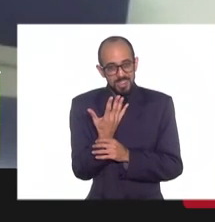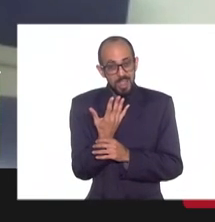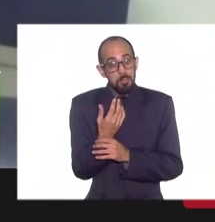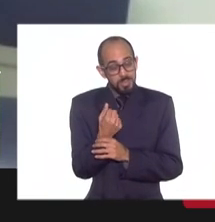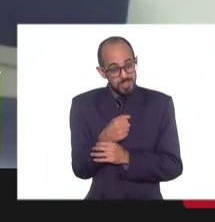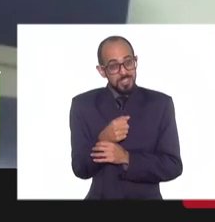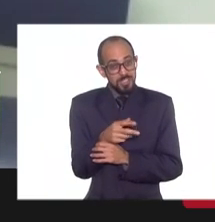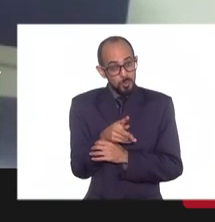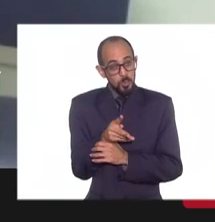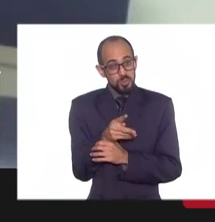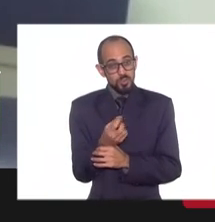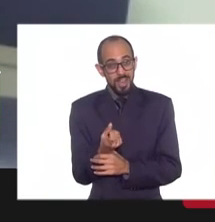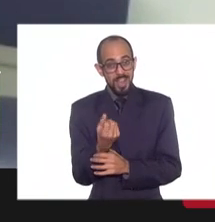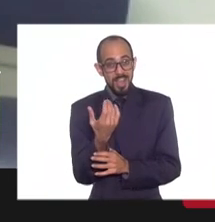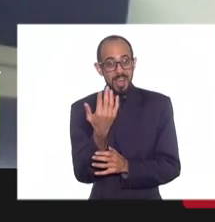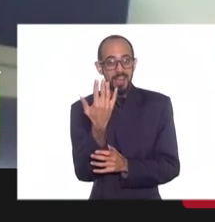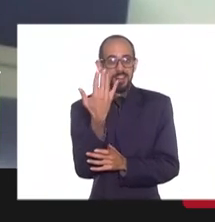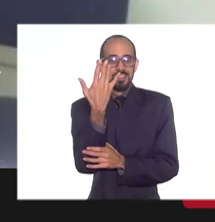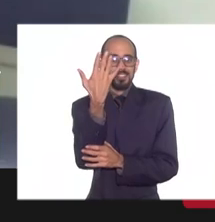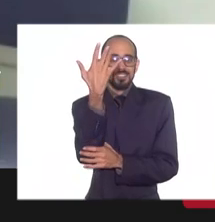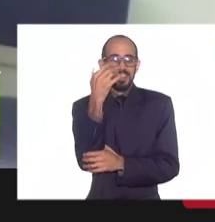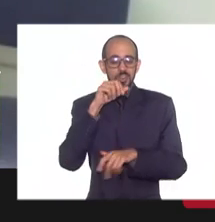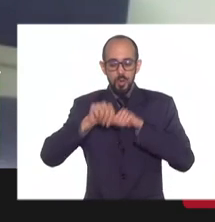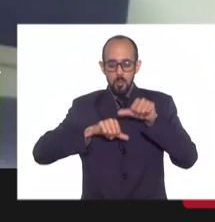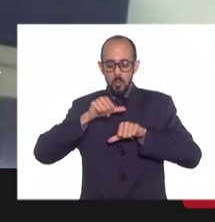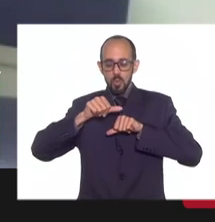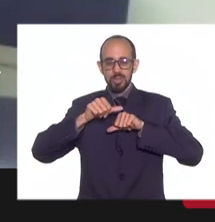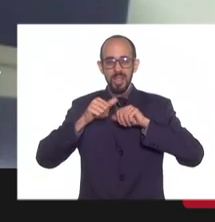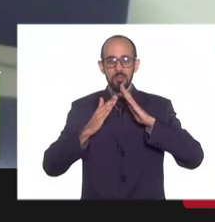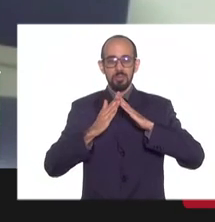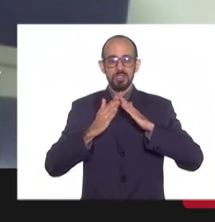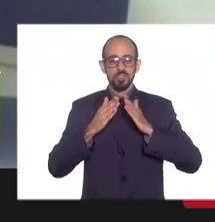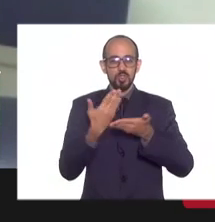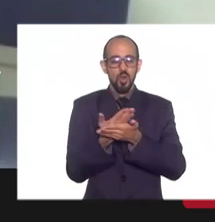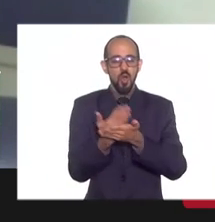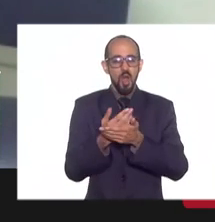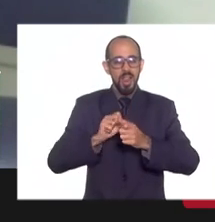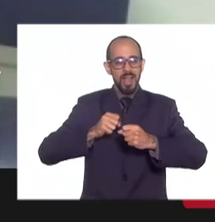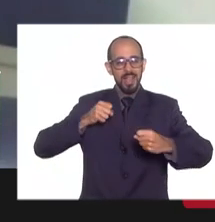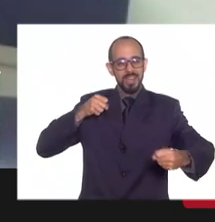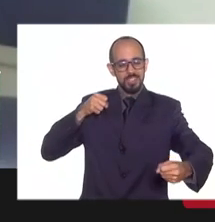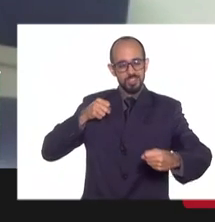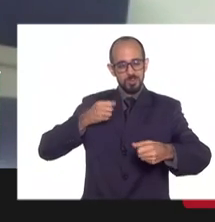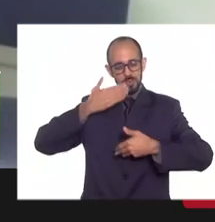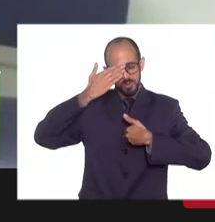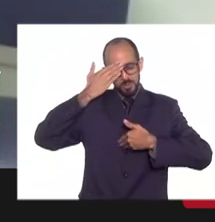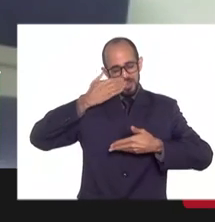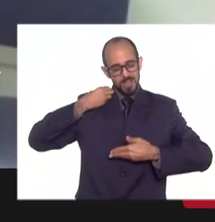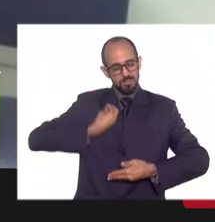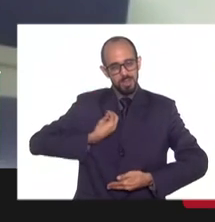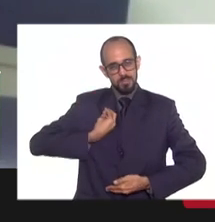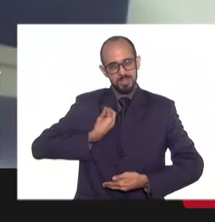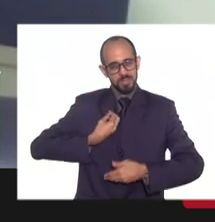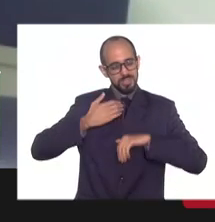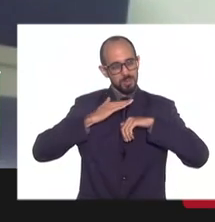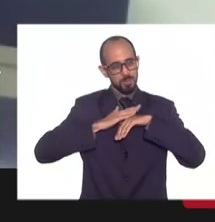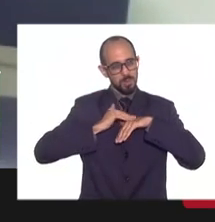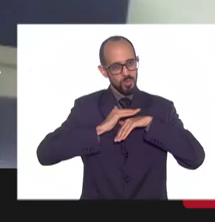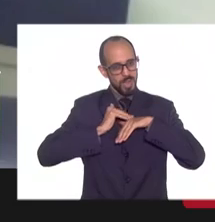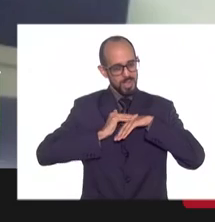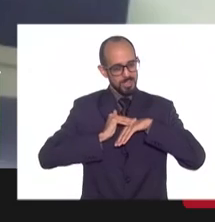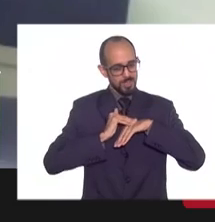condições de se tornar uma grande escola obrigada aí pela participação também e pelo carinho